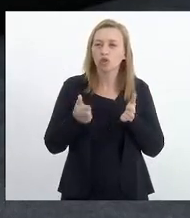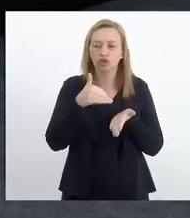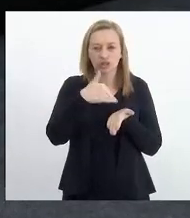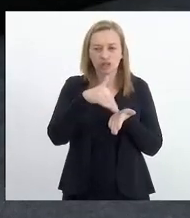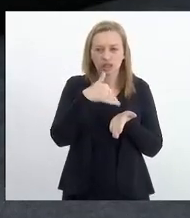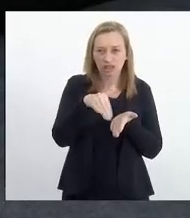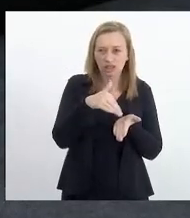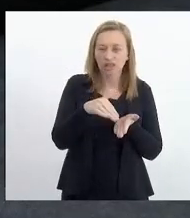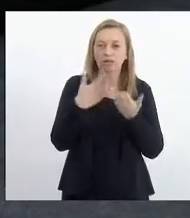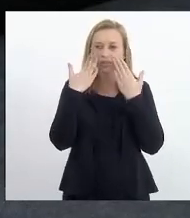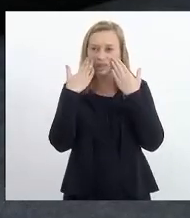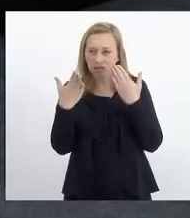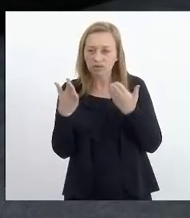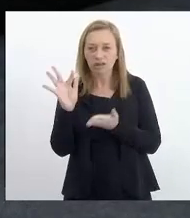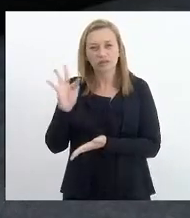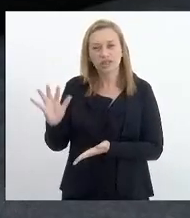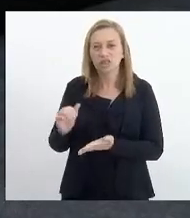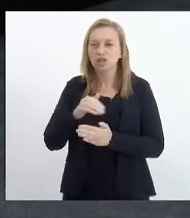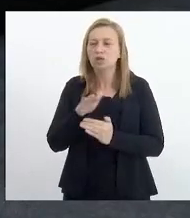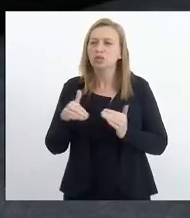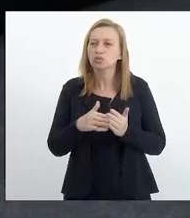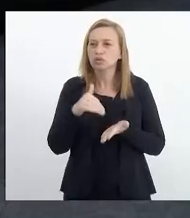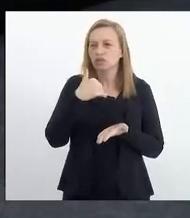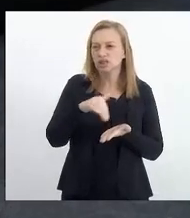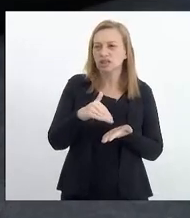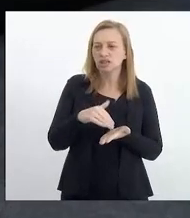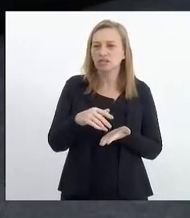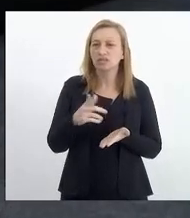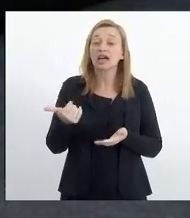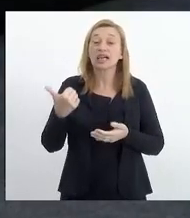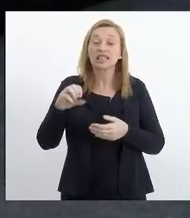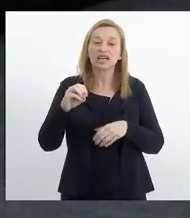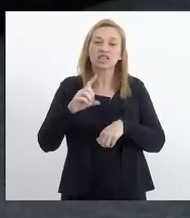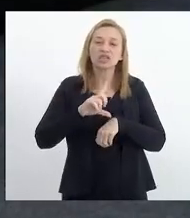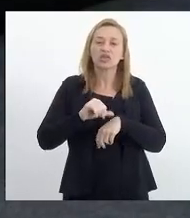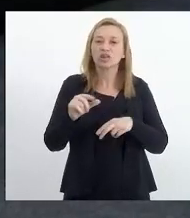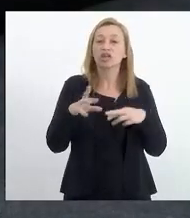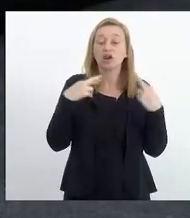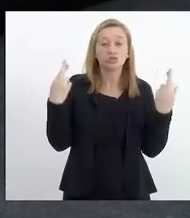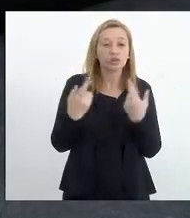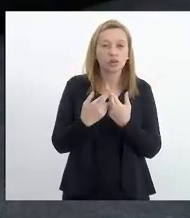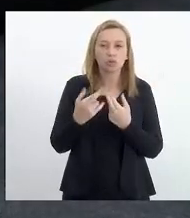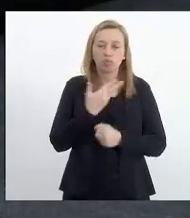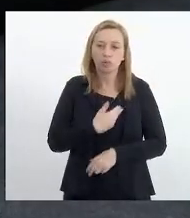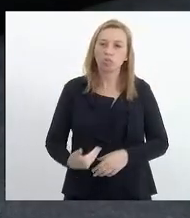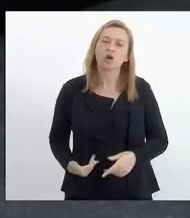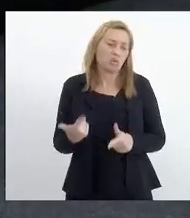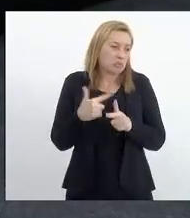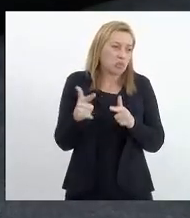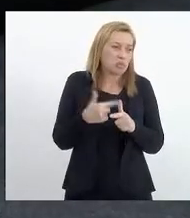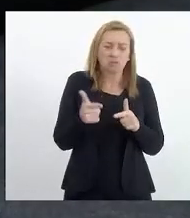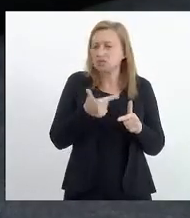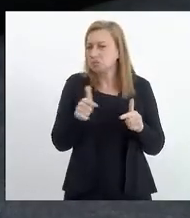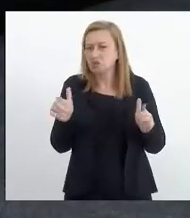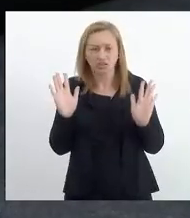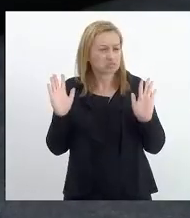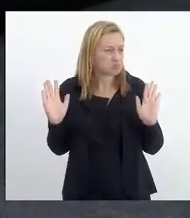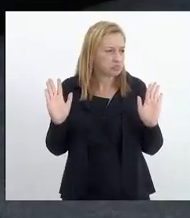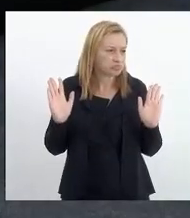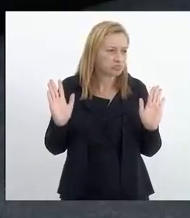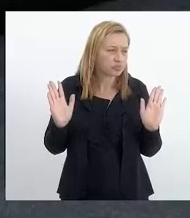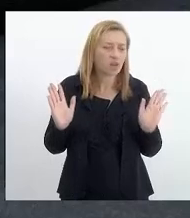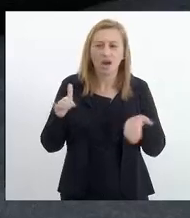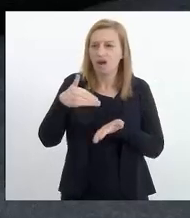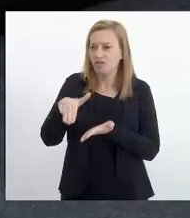uma apresentação da Fazenda, com todos os secretários, nós vamos levar 10 horas de audiência pública, que não tem problema, só por uma questão de procedimento, a